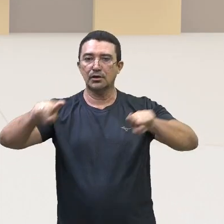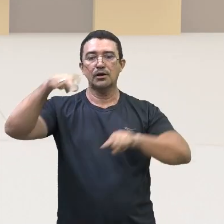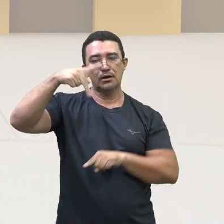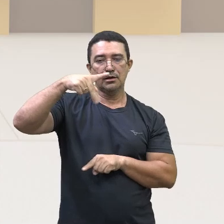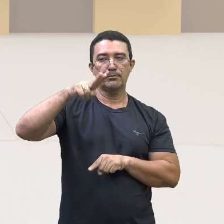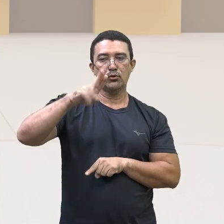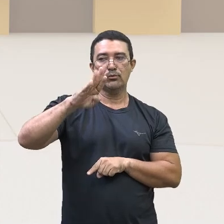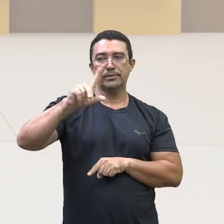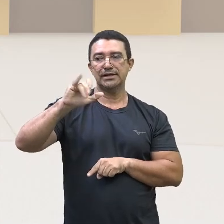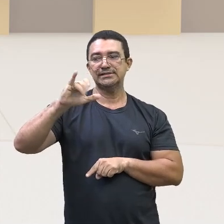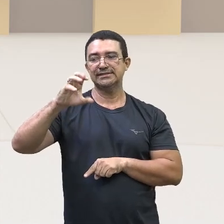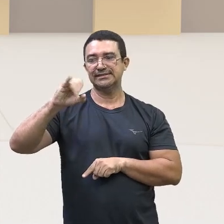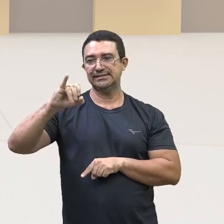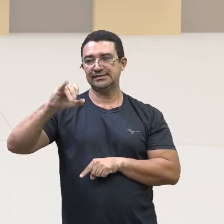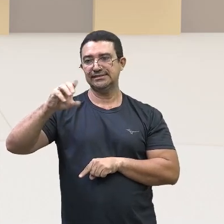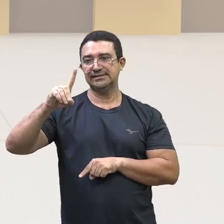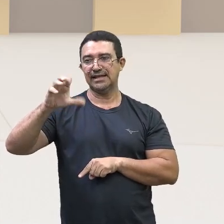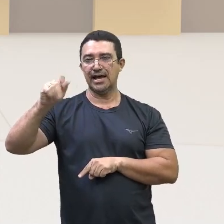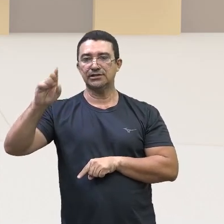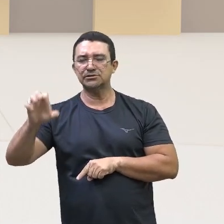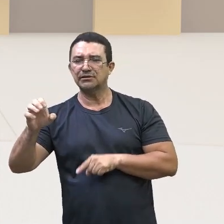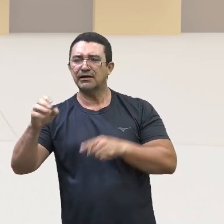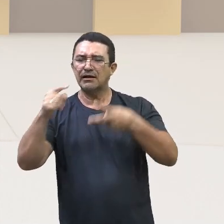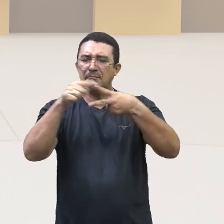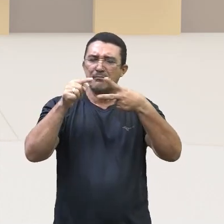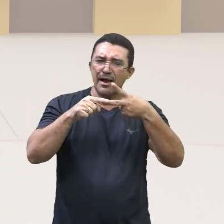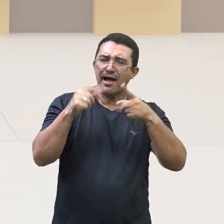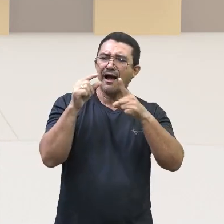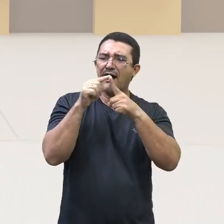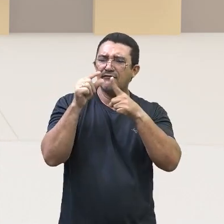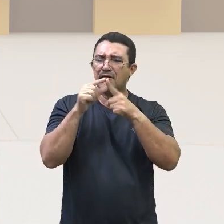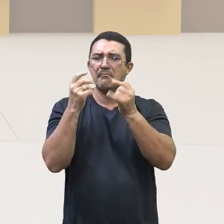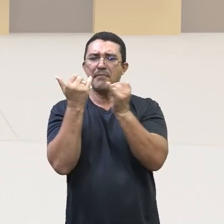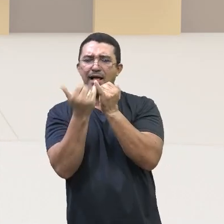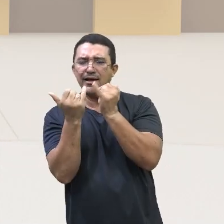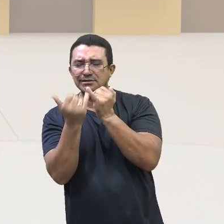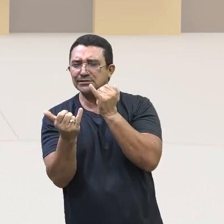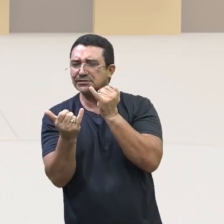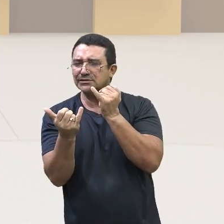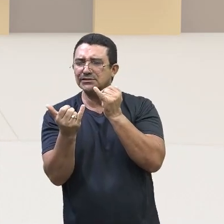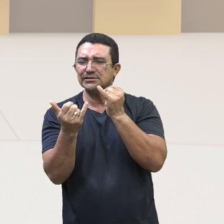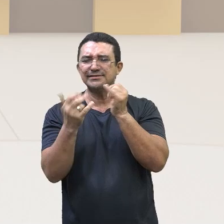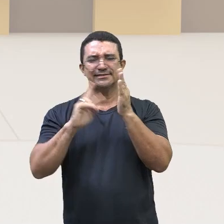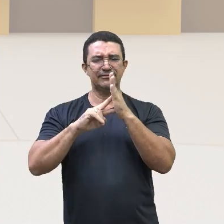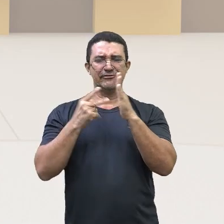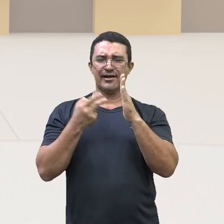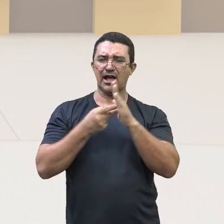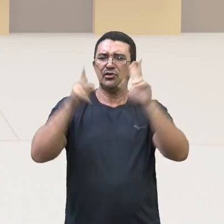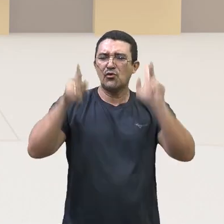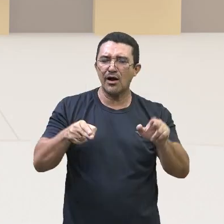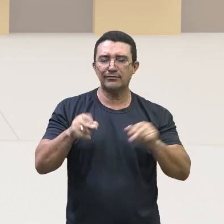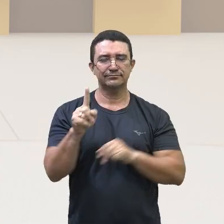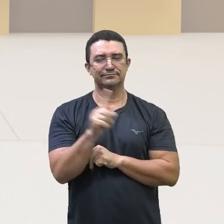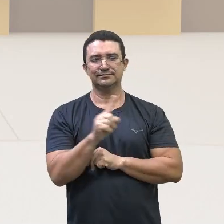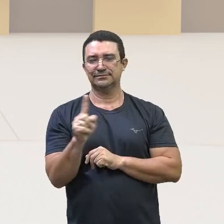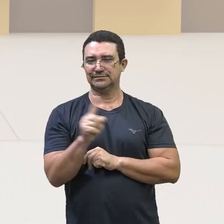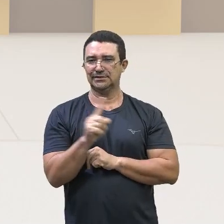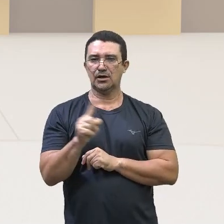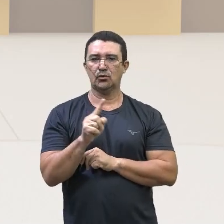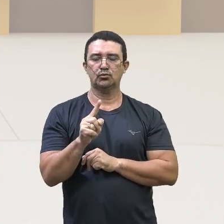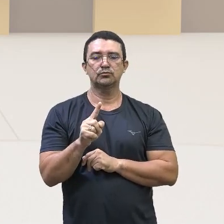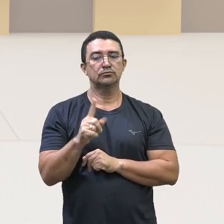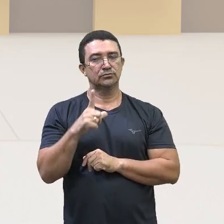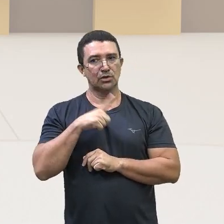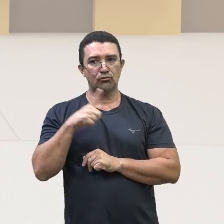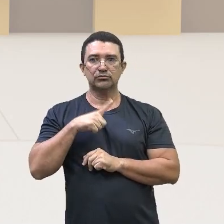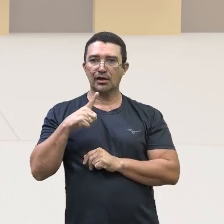é que acham que são sinônimos, que é a mesma coisa. Isso. E não é a mesma coisa, tanto que tem uma faculdade, né, de